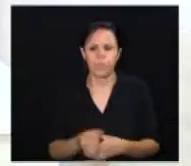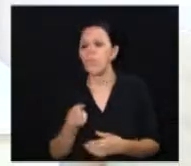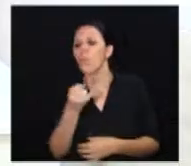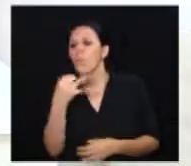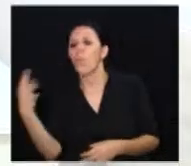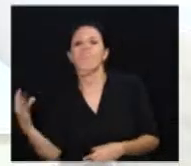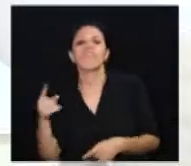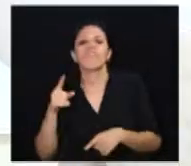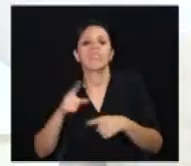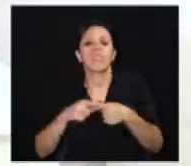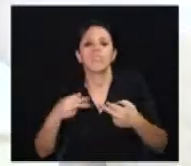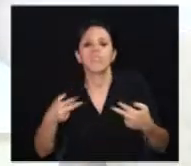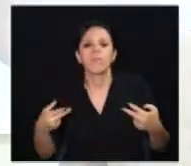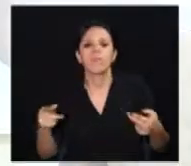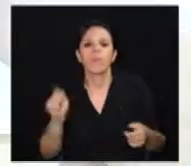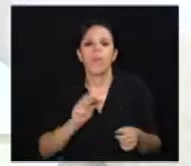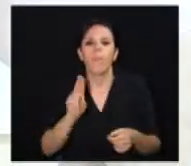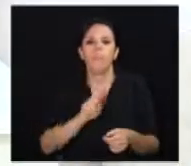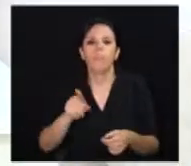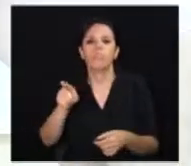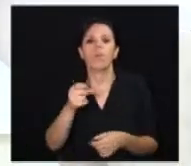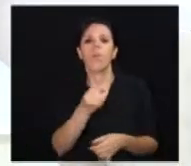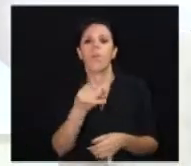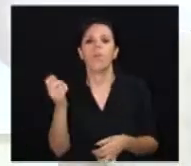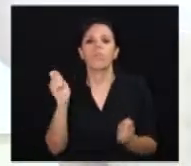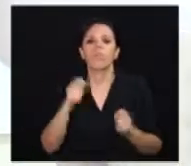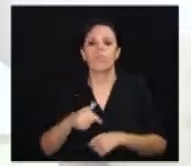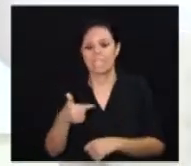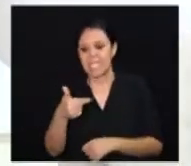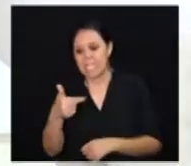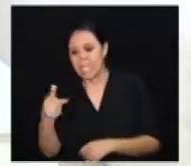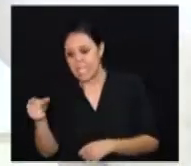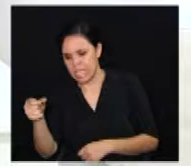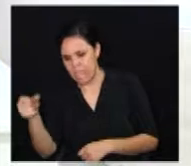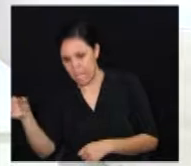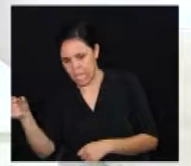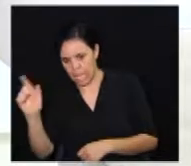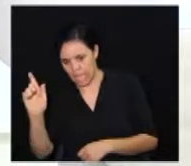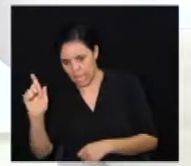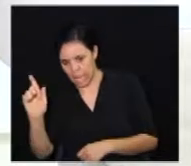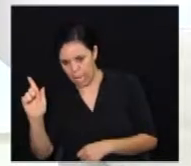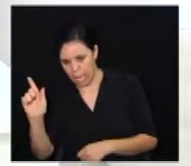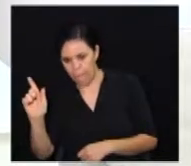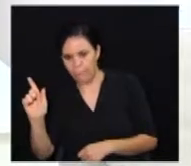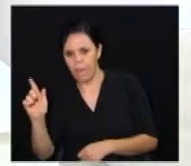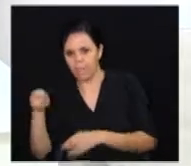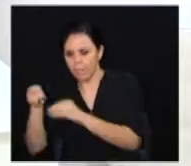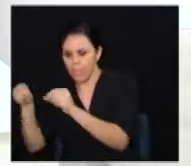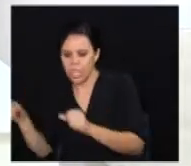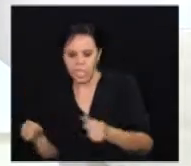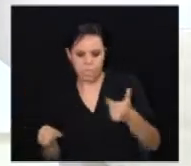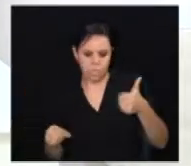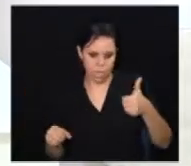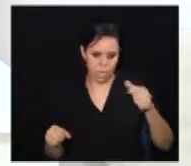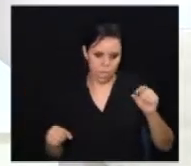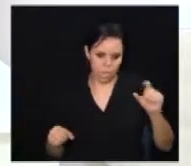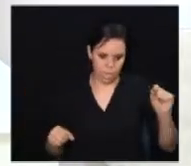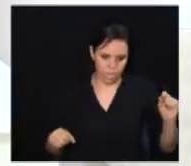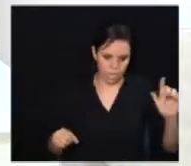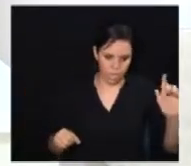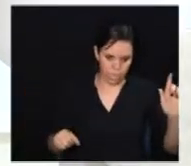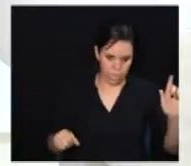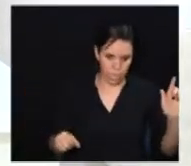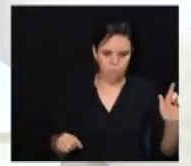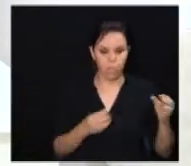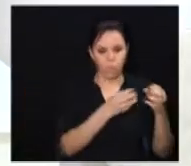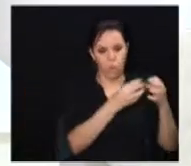que a gente passou, quanto que vai render? 100 gramas de farinha, 100 gramas de ovo rende massa para uma pessoa. Uma pessoa? Isso, Uma rende porção? massa